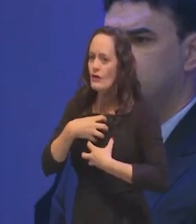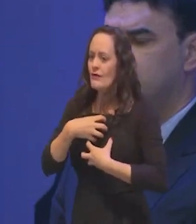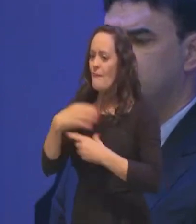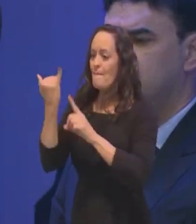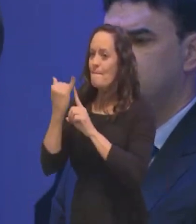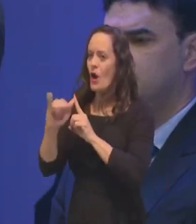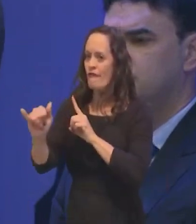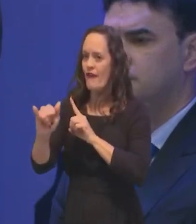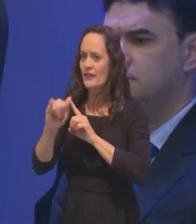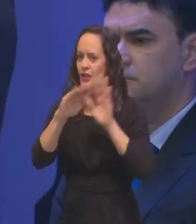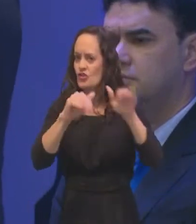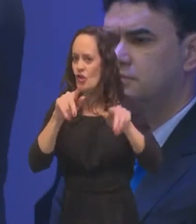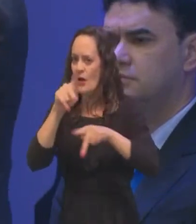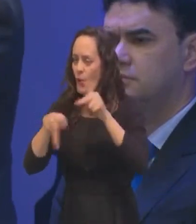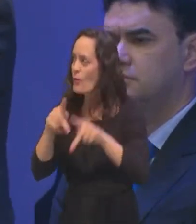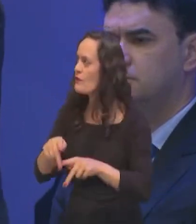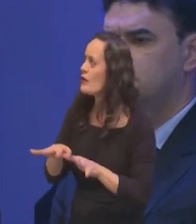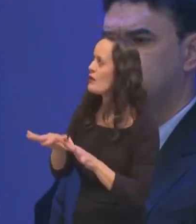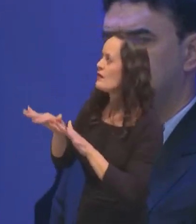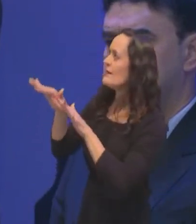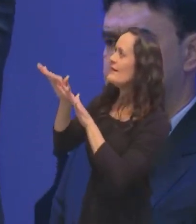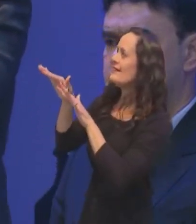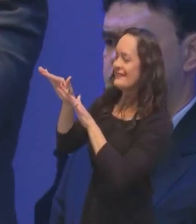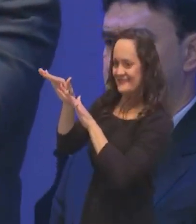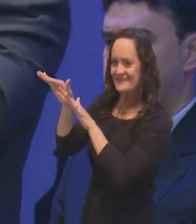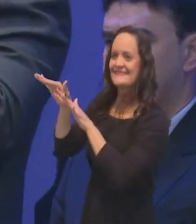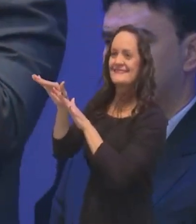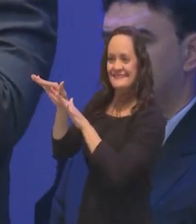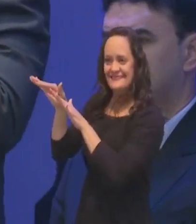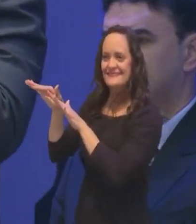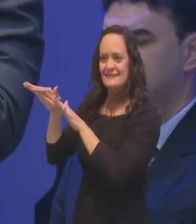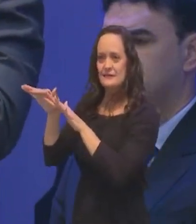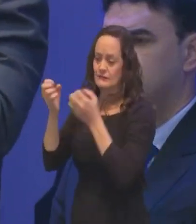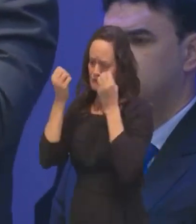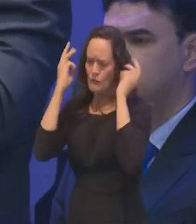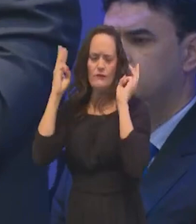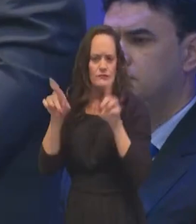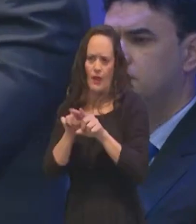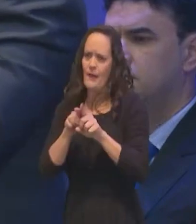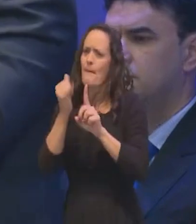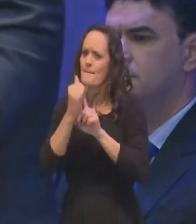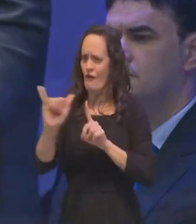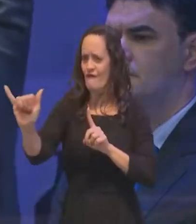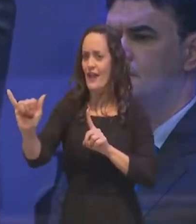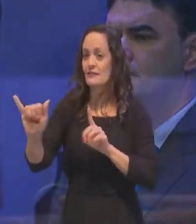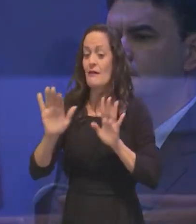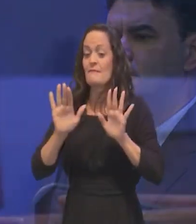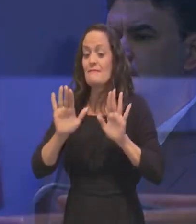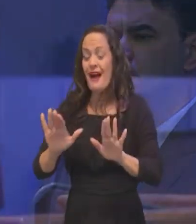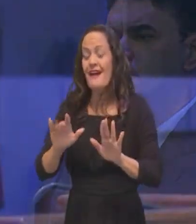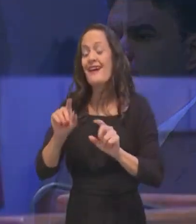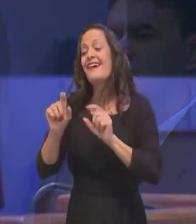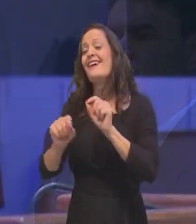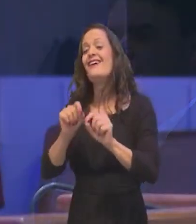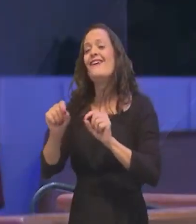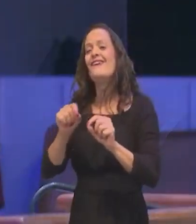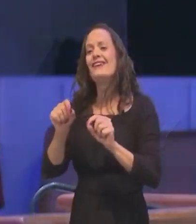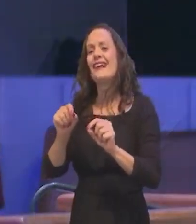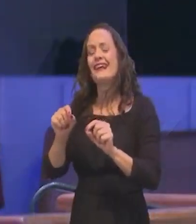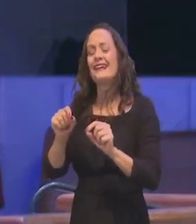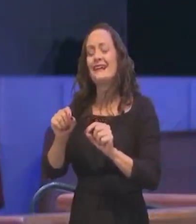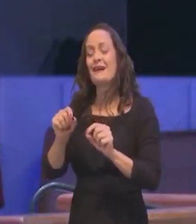profeta, isso vai acontecer através de Moisés, que também era um profeta, mas isso se dará também de maneira mais